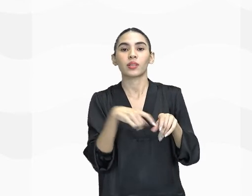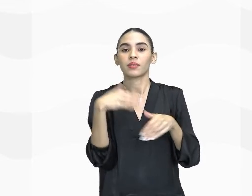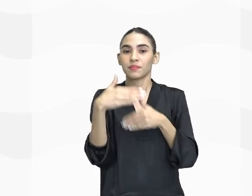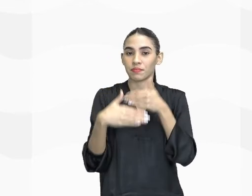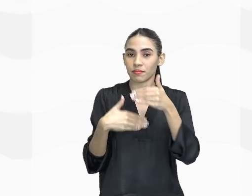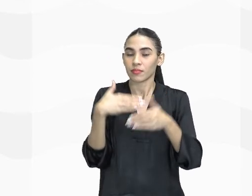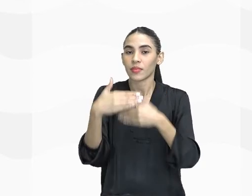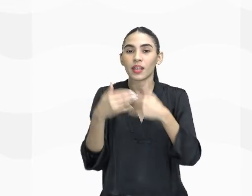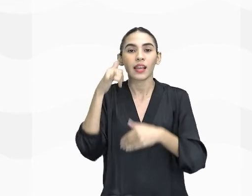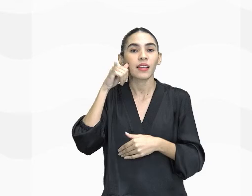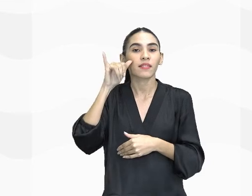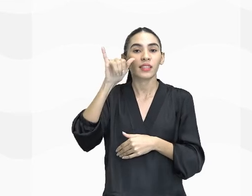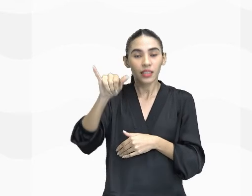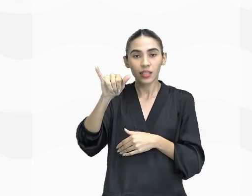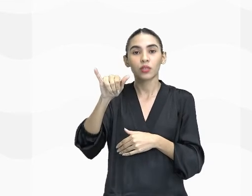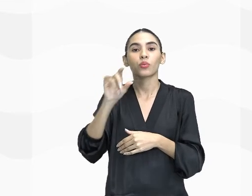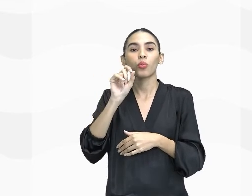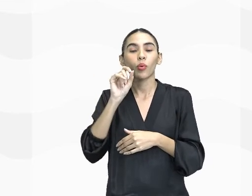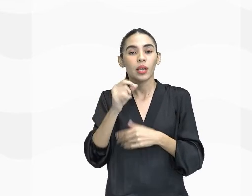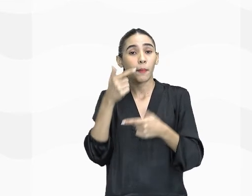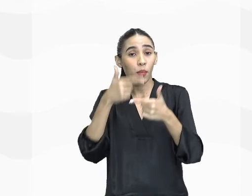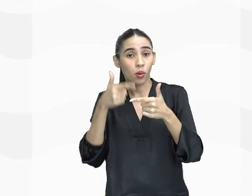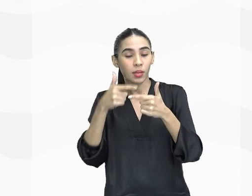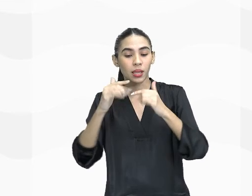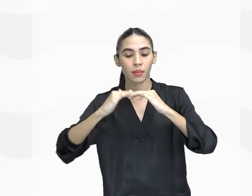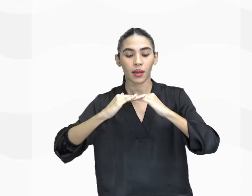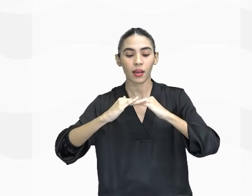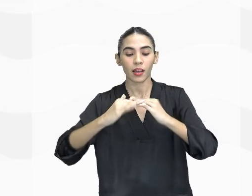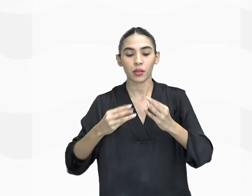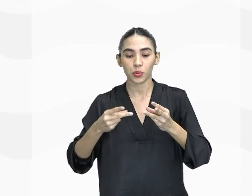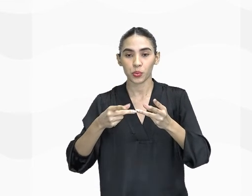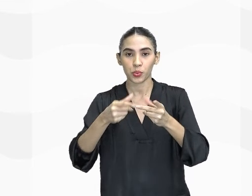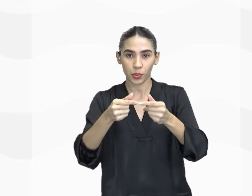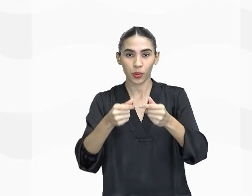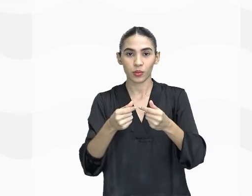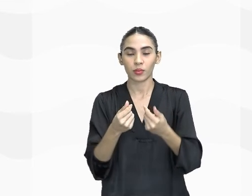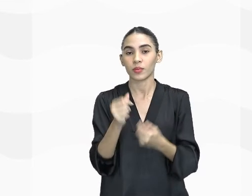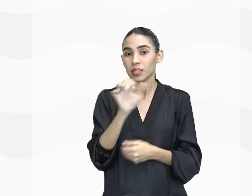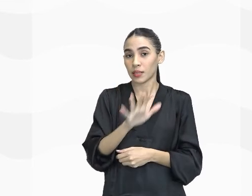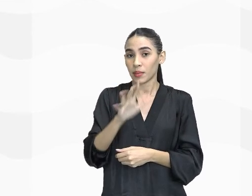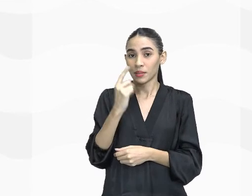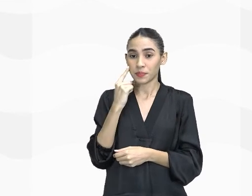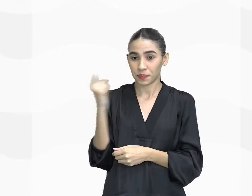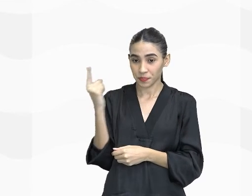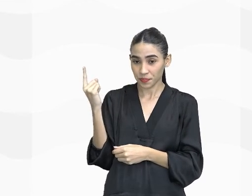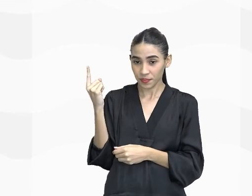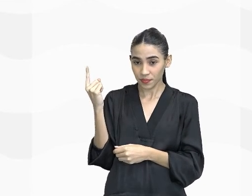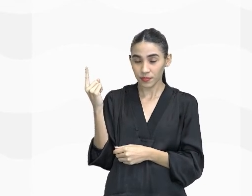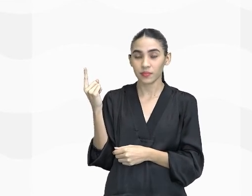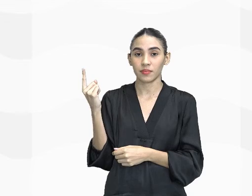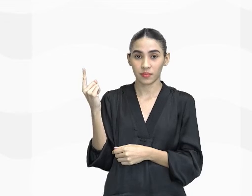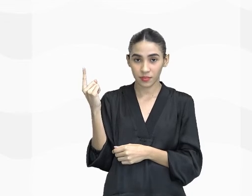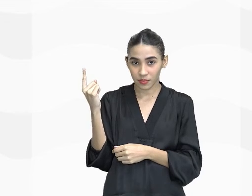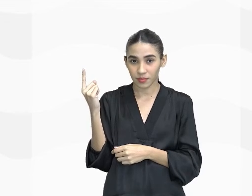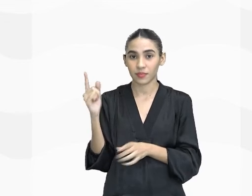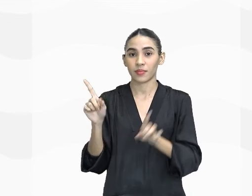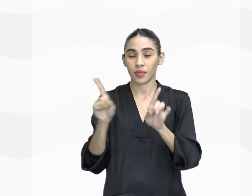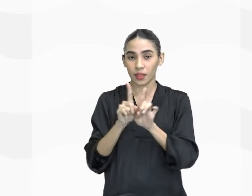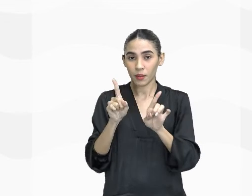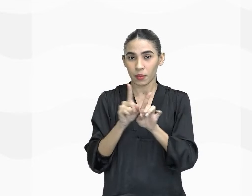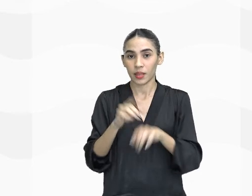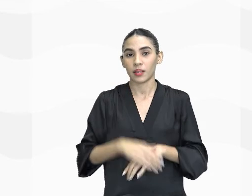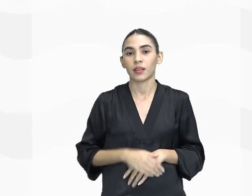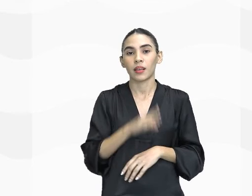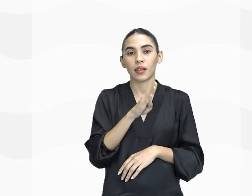menos prejudicial para o solo também, né, o que a gente observa aí nessa integração da lavoura e pecuária e também